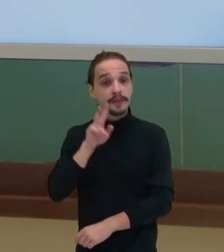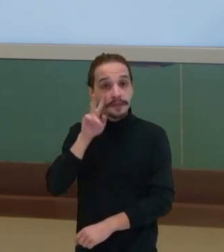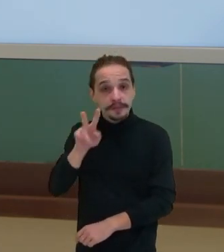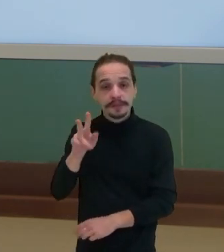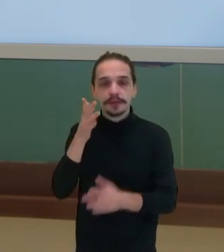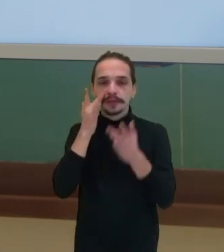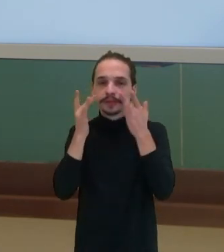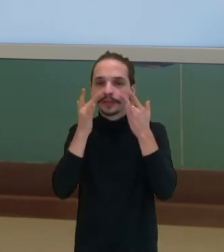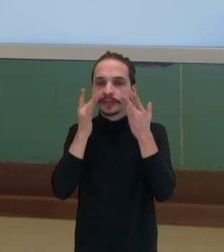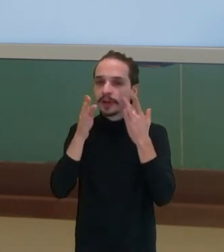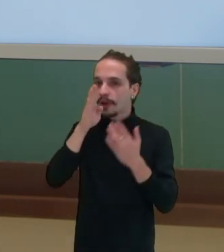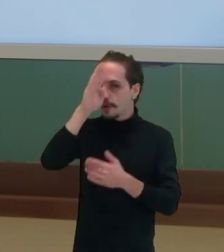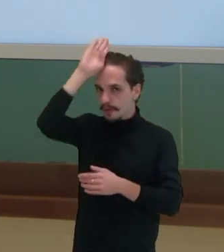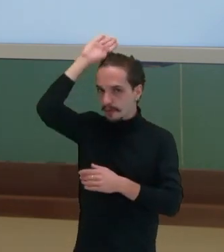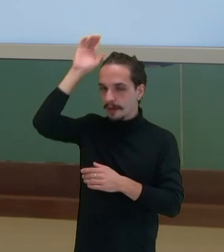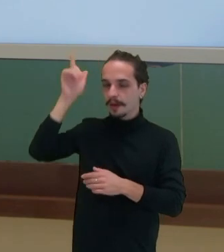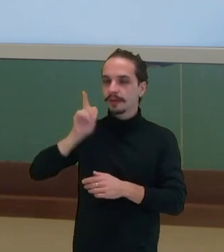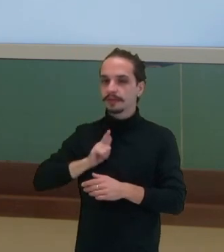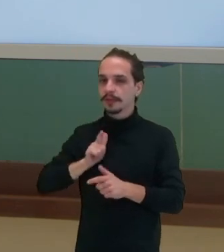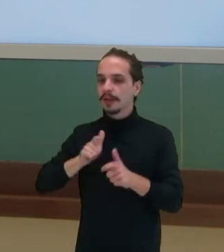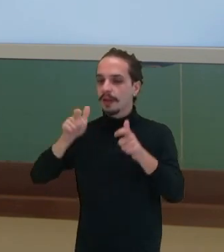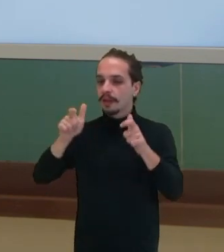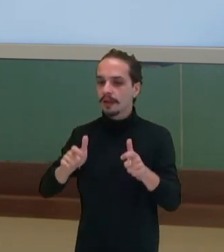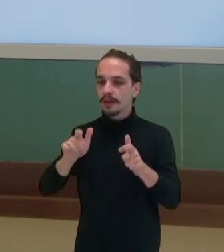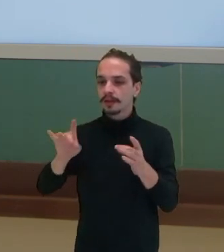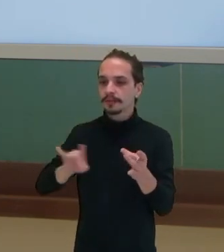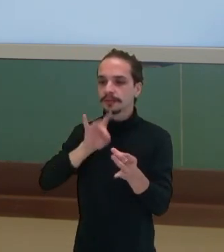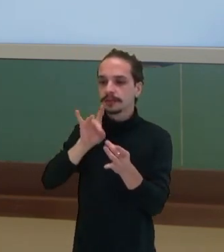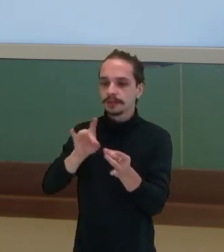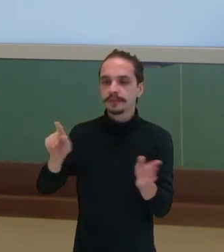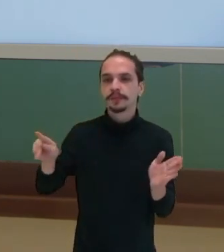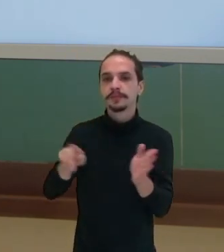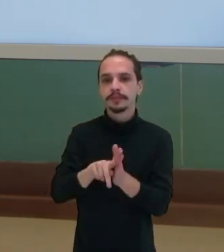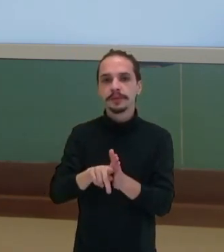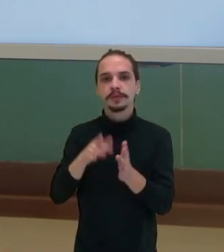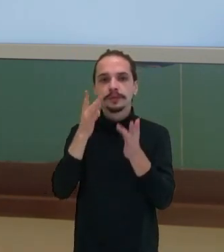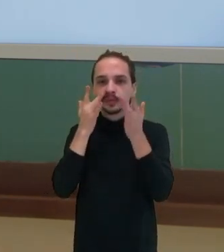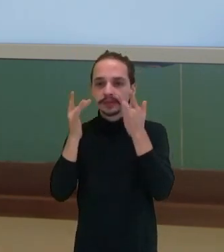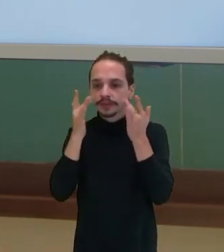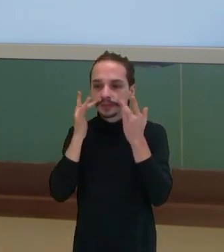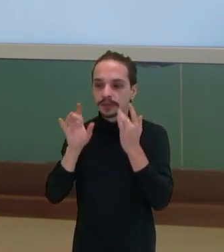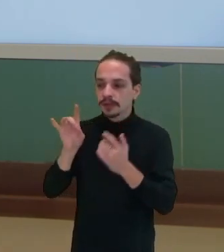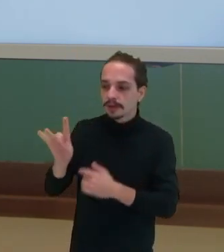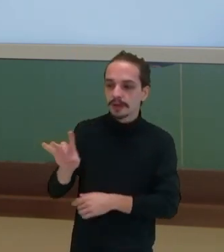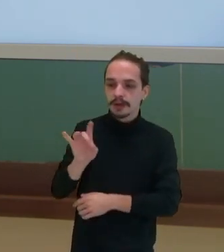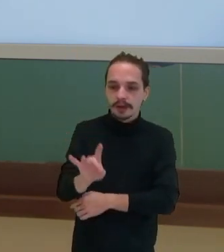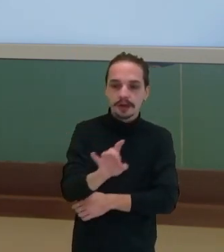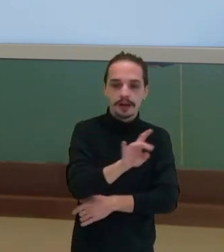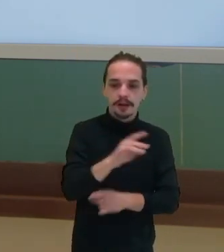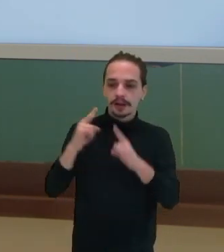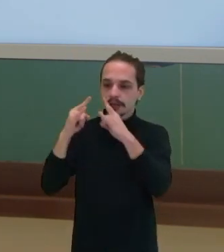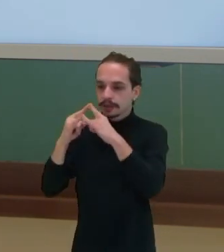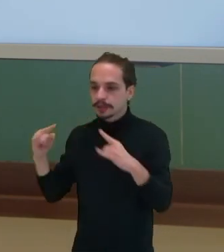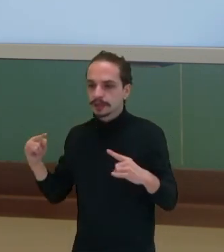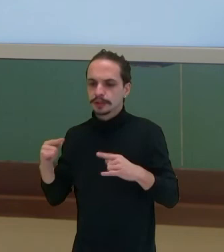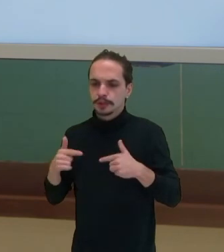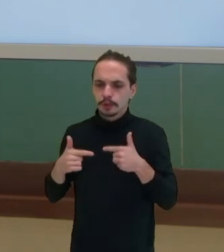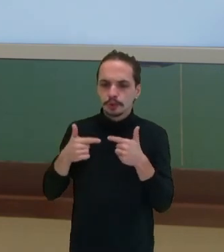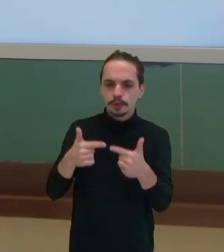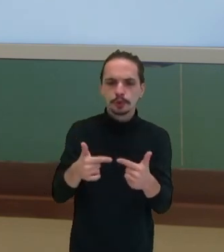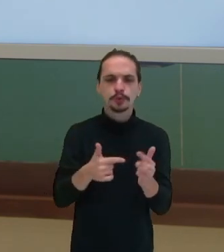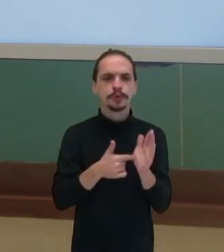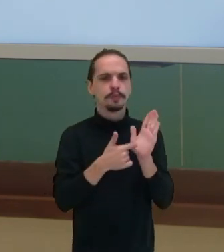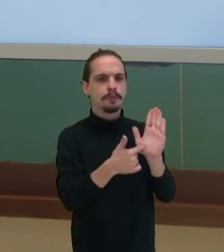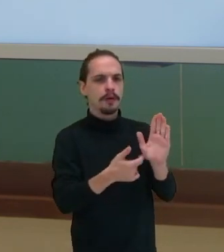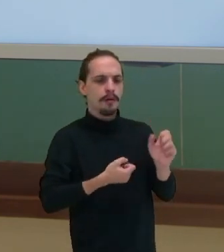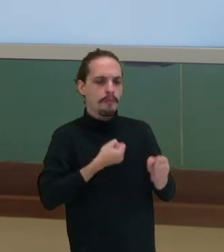que tinha um local específico, né? O teatro para cada coisa, para o circo, para as lutas, para as apresentações de